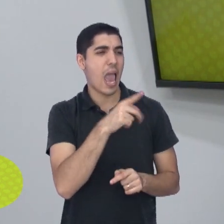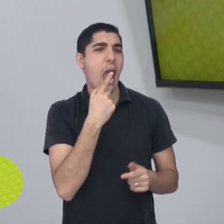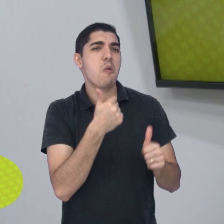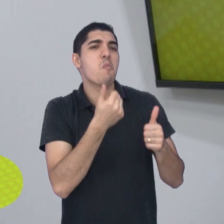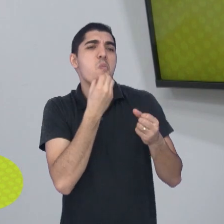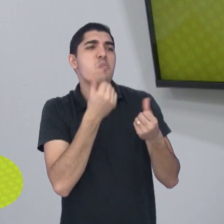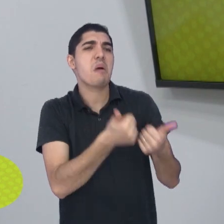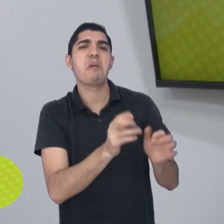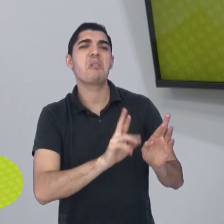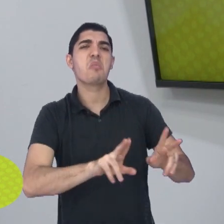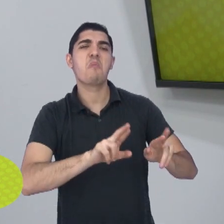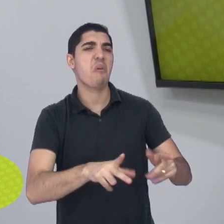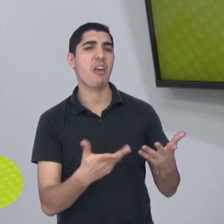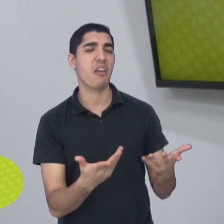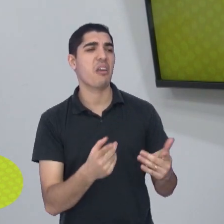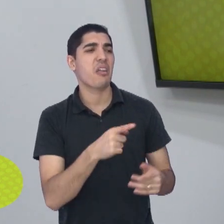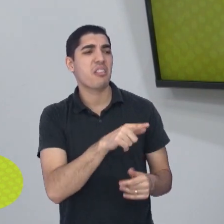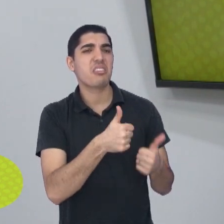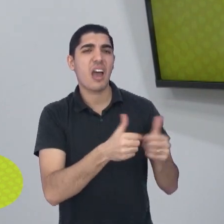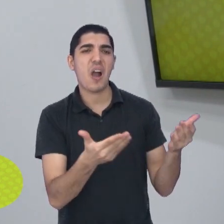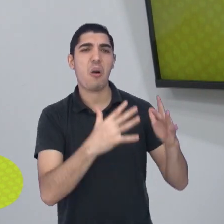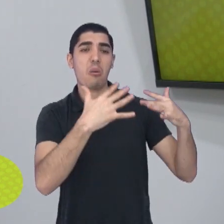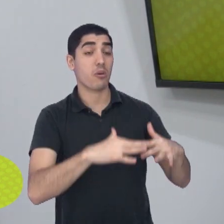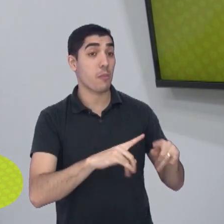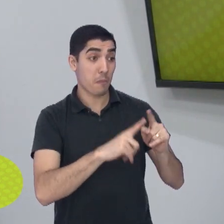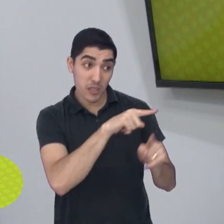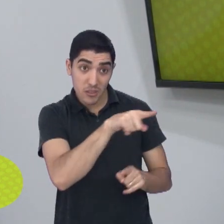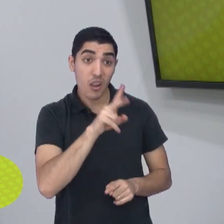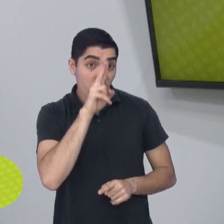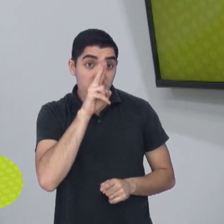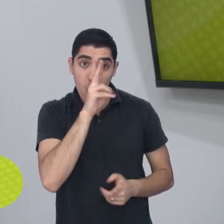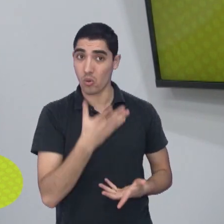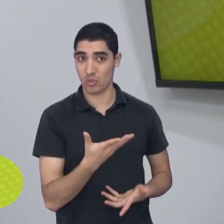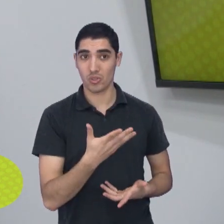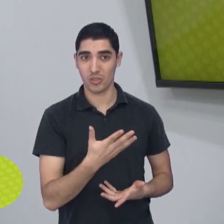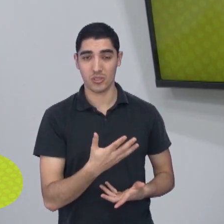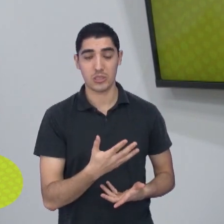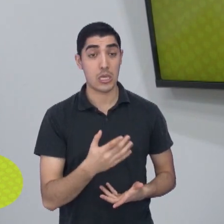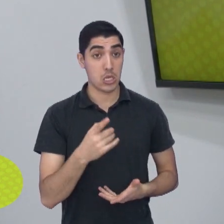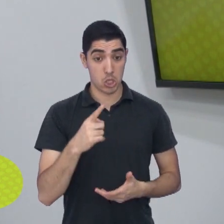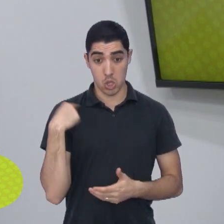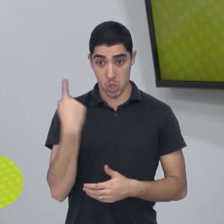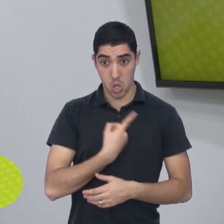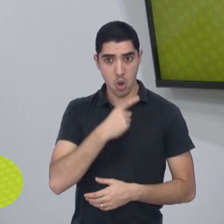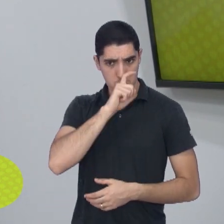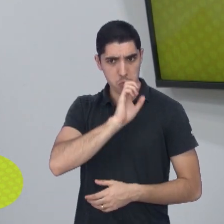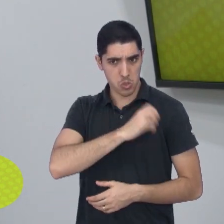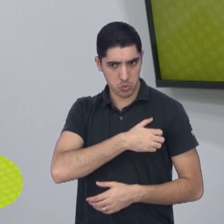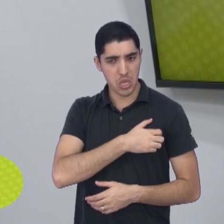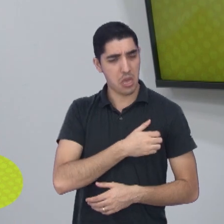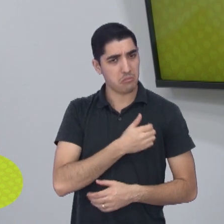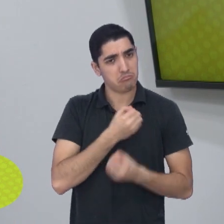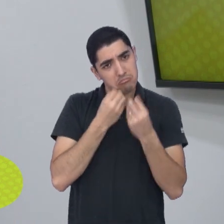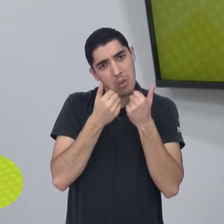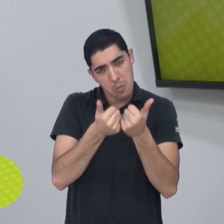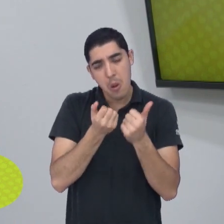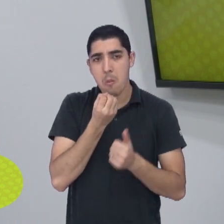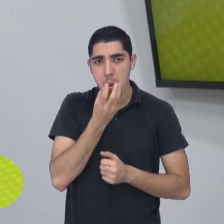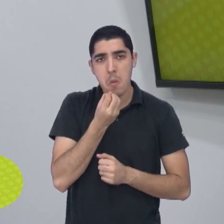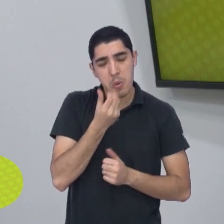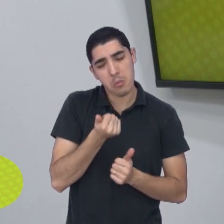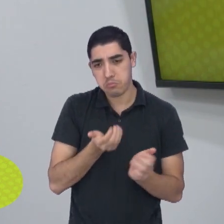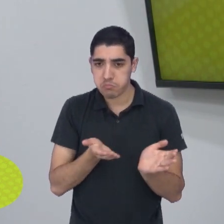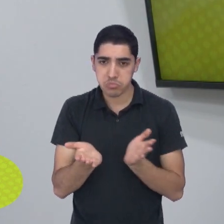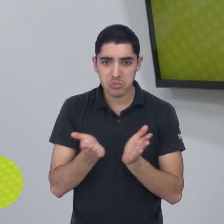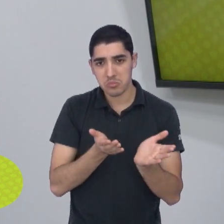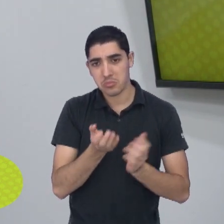têm margem para isso. Nós não. Nós estamos jogando relativamente dentro do aceitável, produzindo. Eu vou sempre